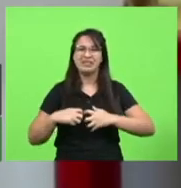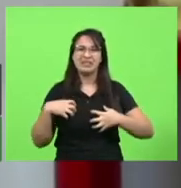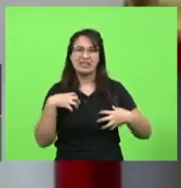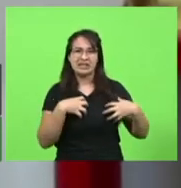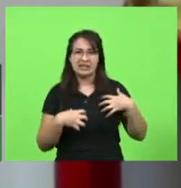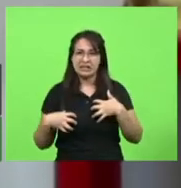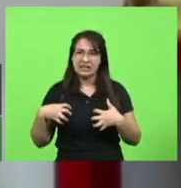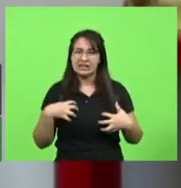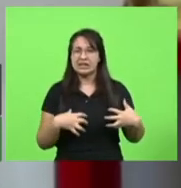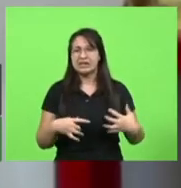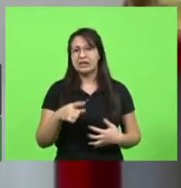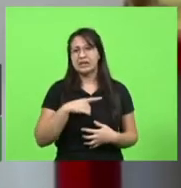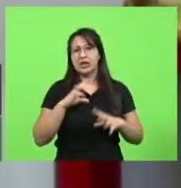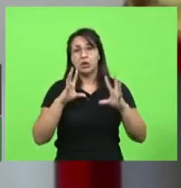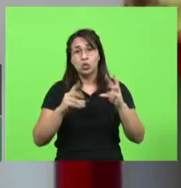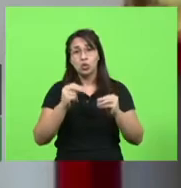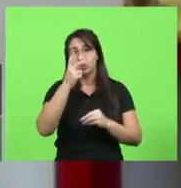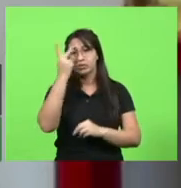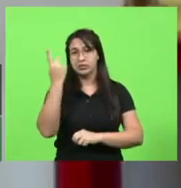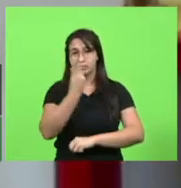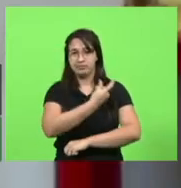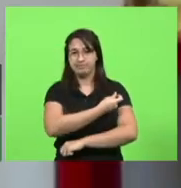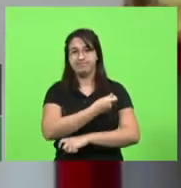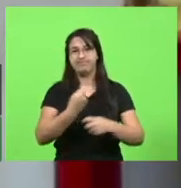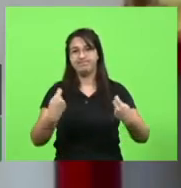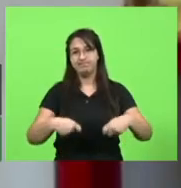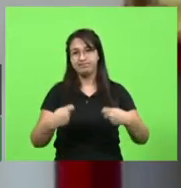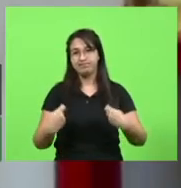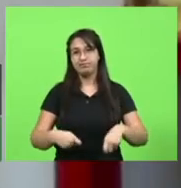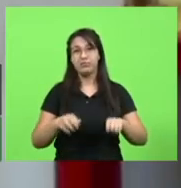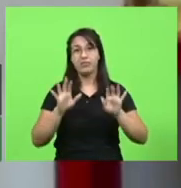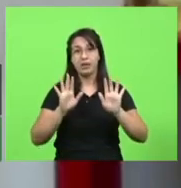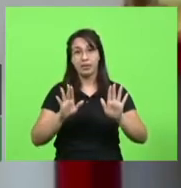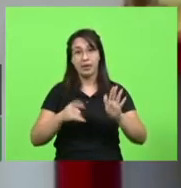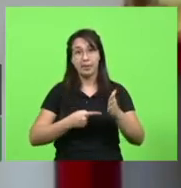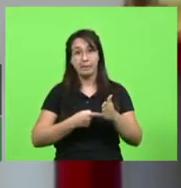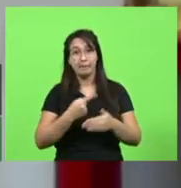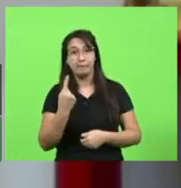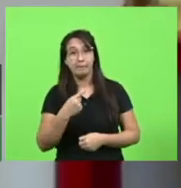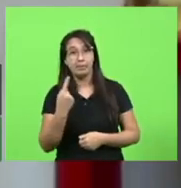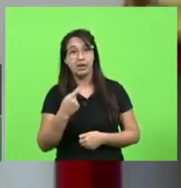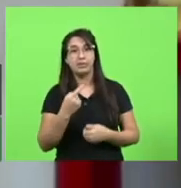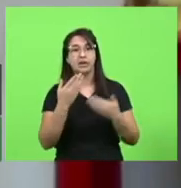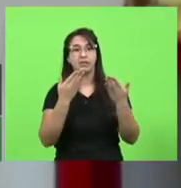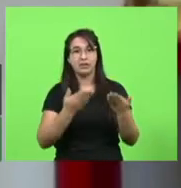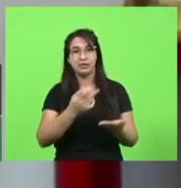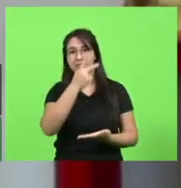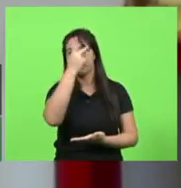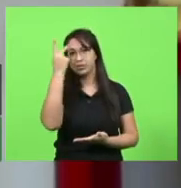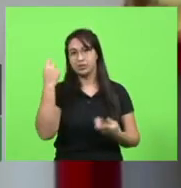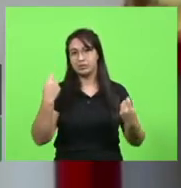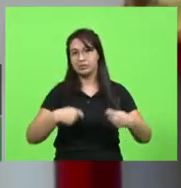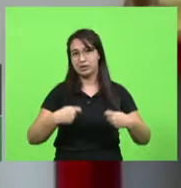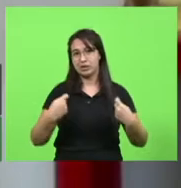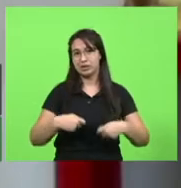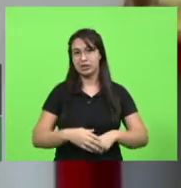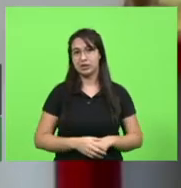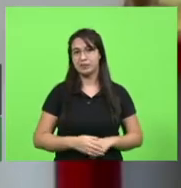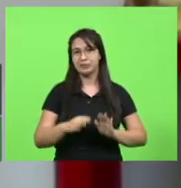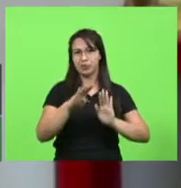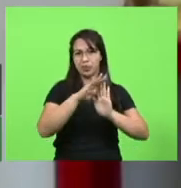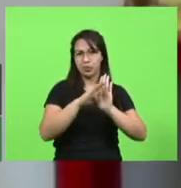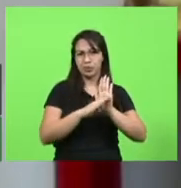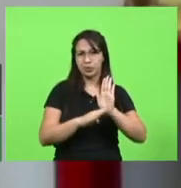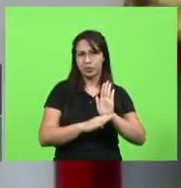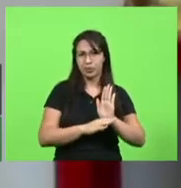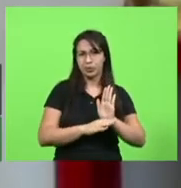estão precisando de vacina, mas nós temos que atender, no primeiro momento, quem mais precisa. O plano ele foi altamente excludente